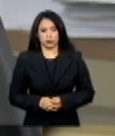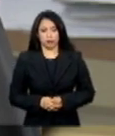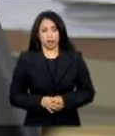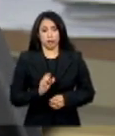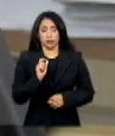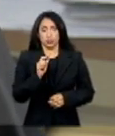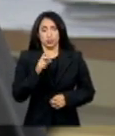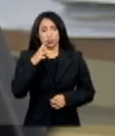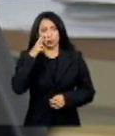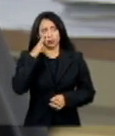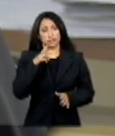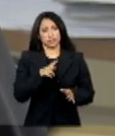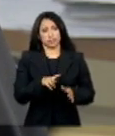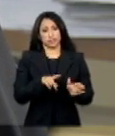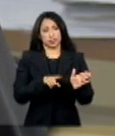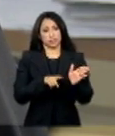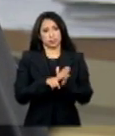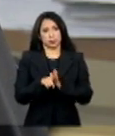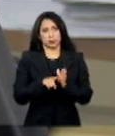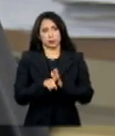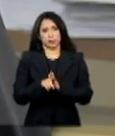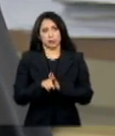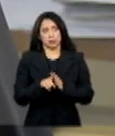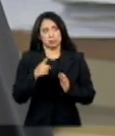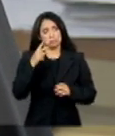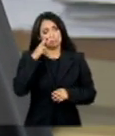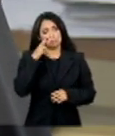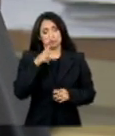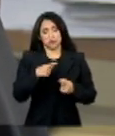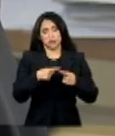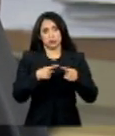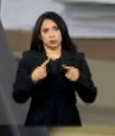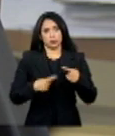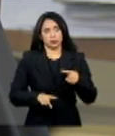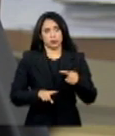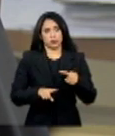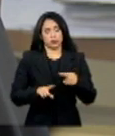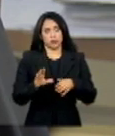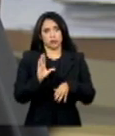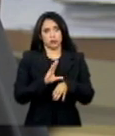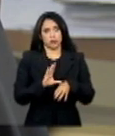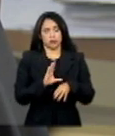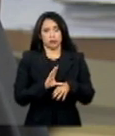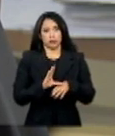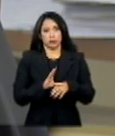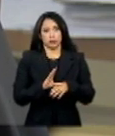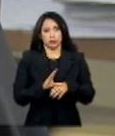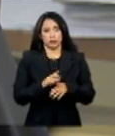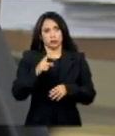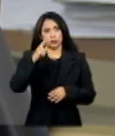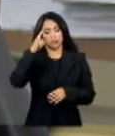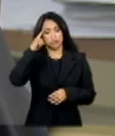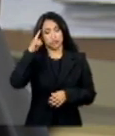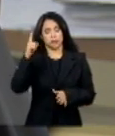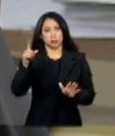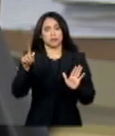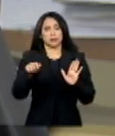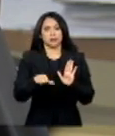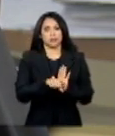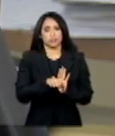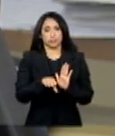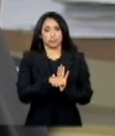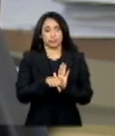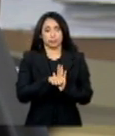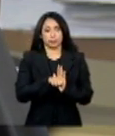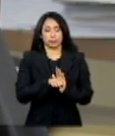vislumbro a alegada inconstitucionalidade à luz do mandamento do mandado de criminalização constante do